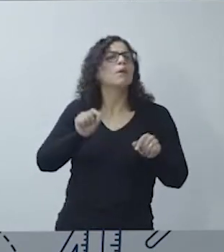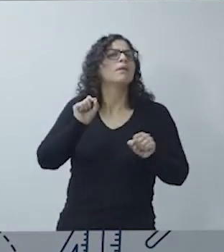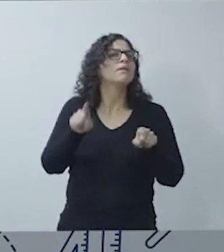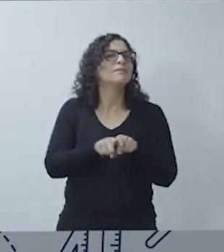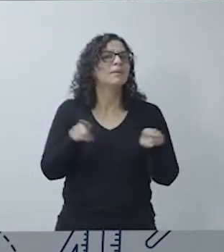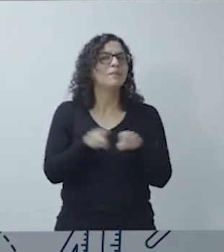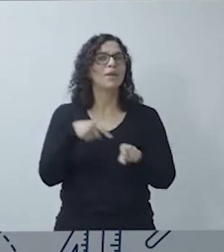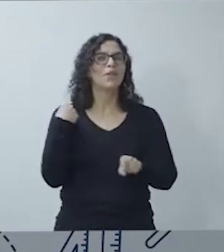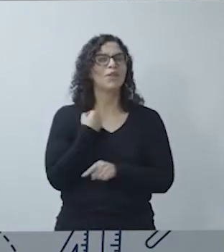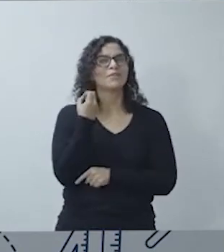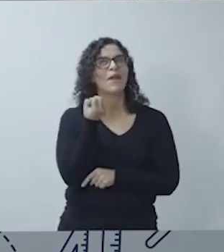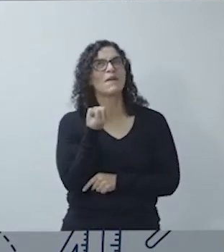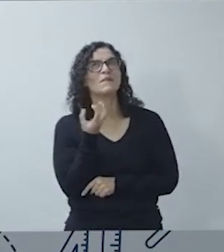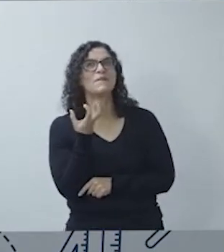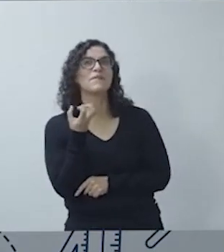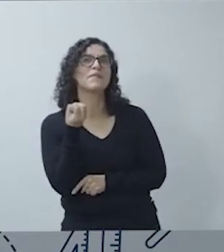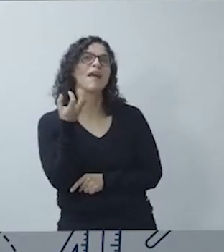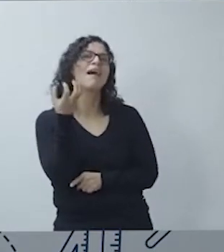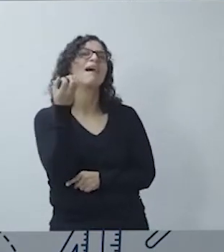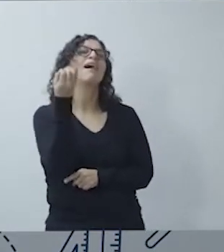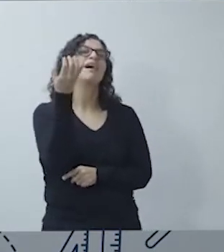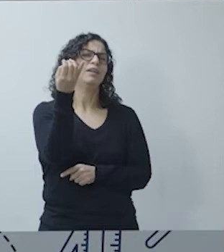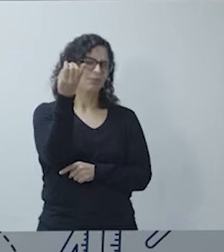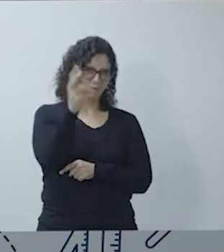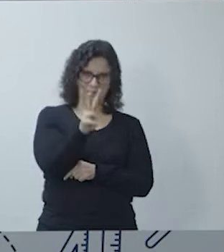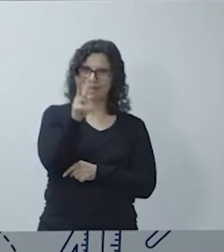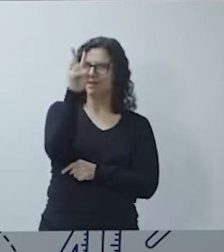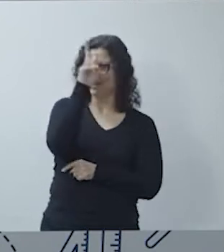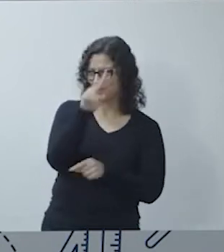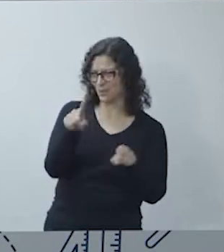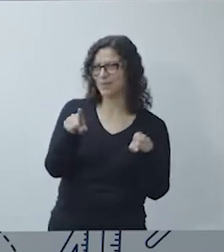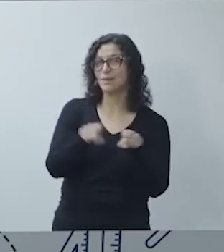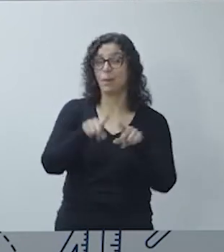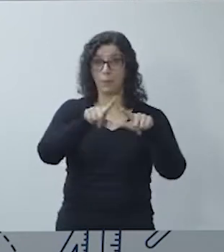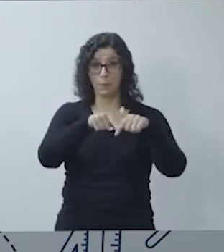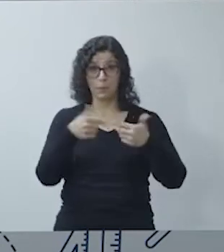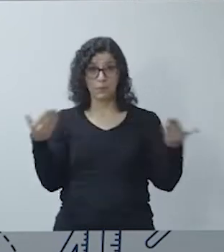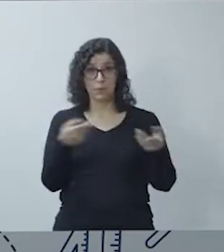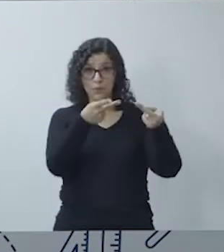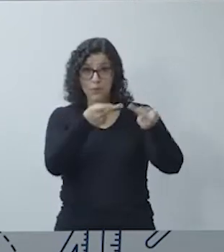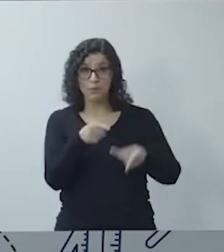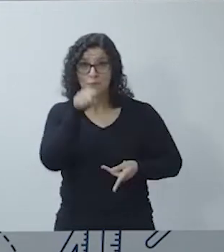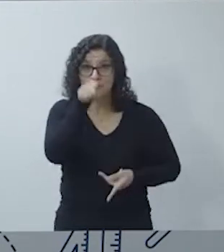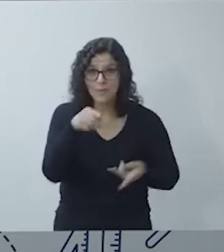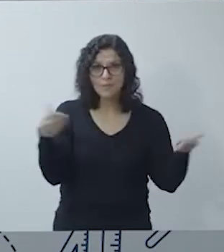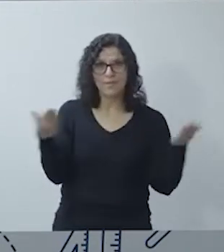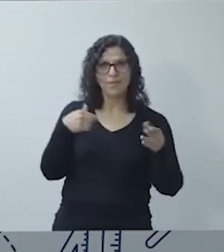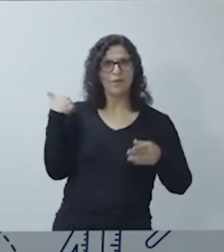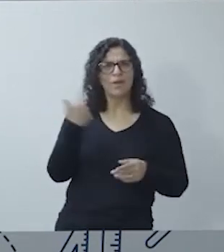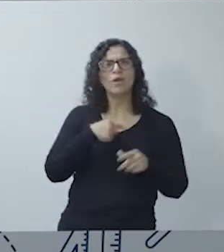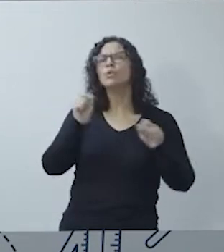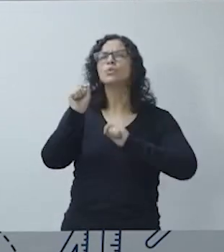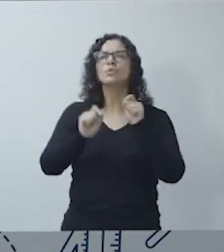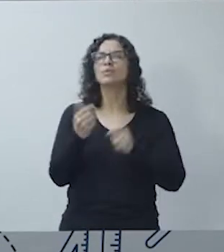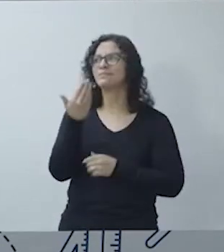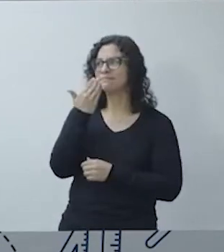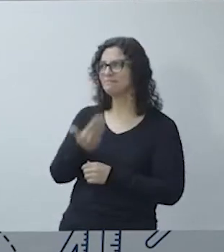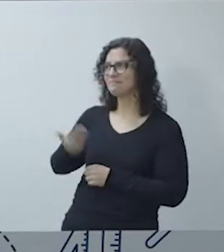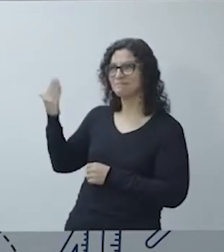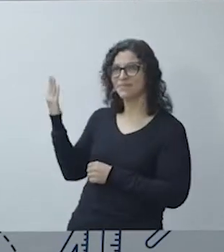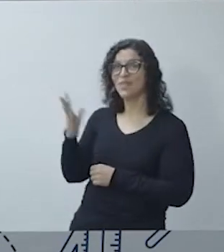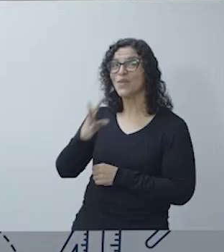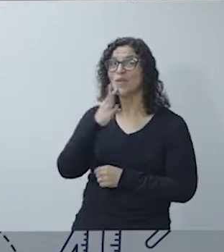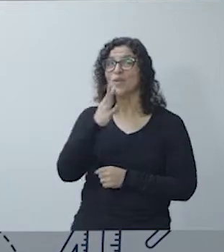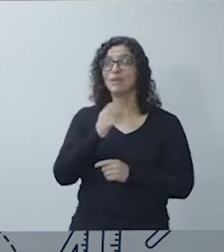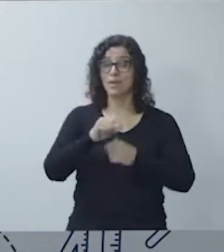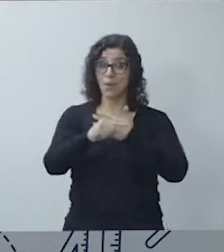não, viajar em todas essas histórias. Por isso, eu convido você para a gente fazer o quê?